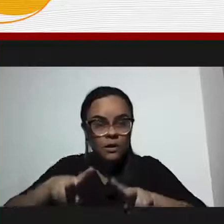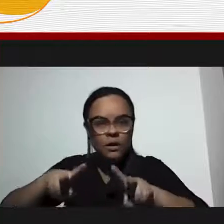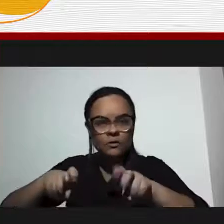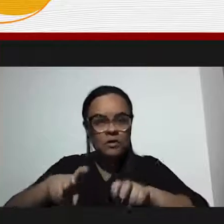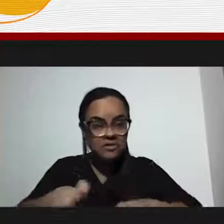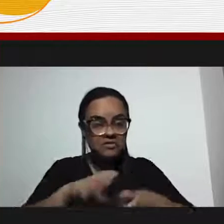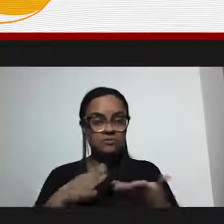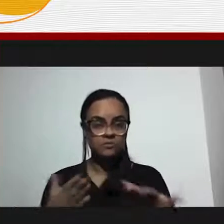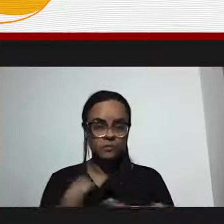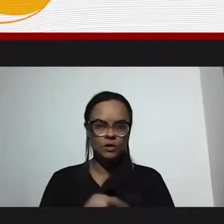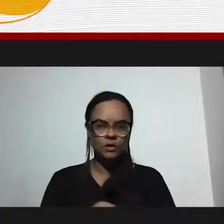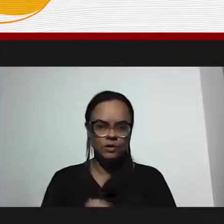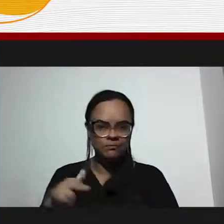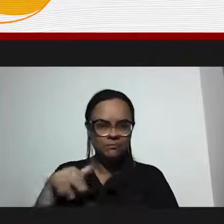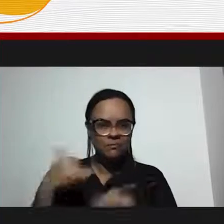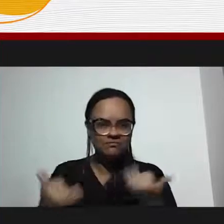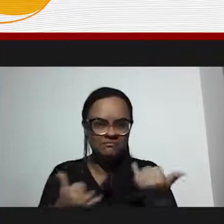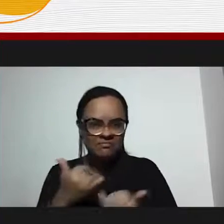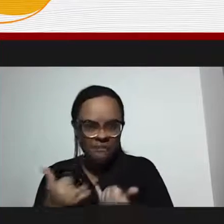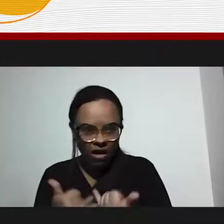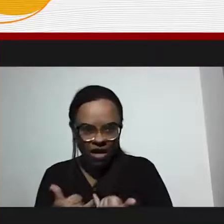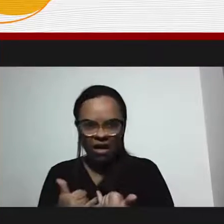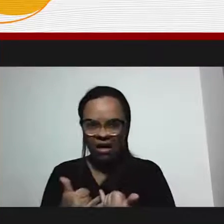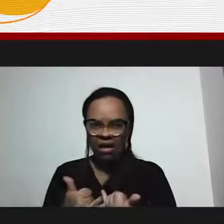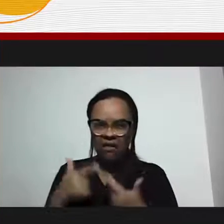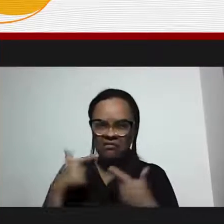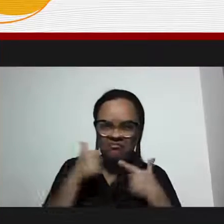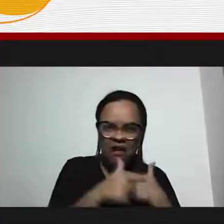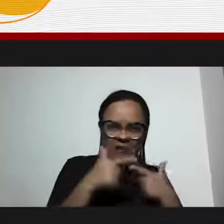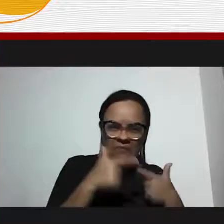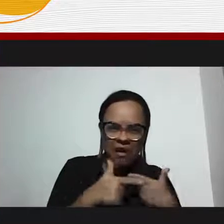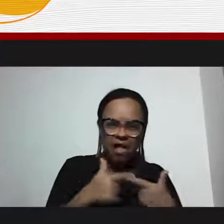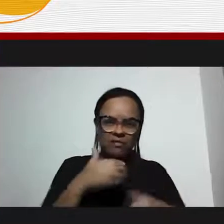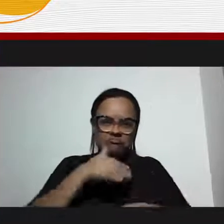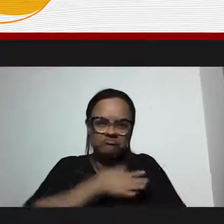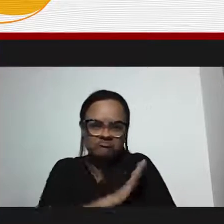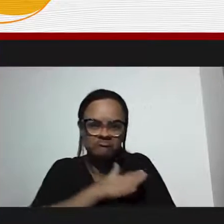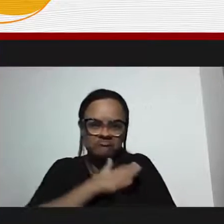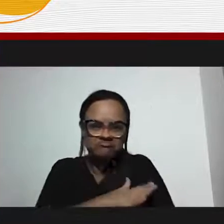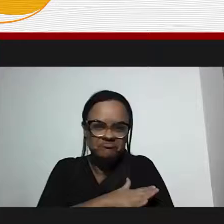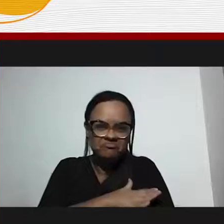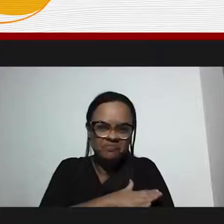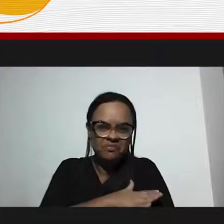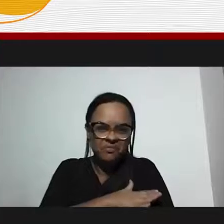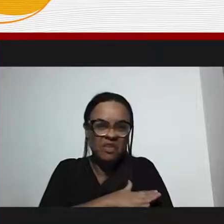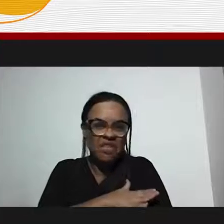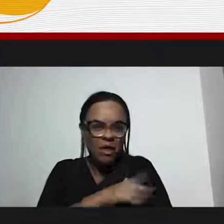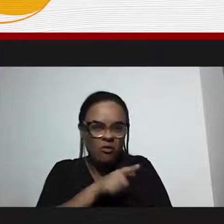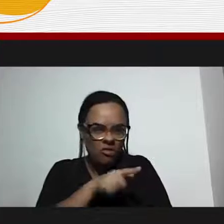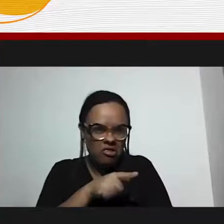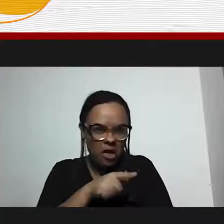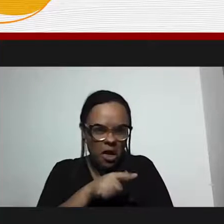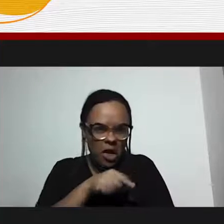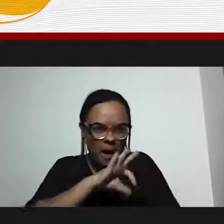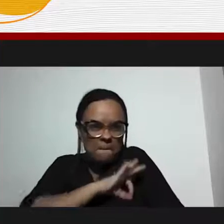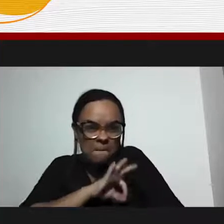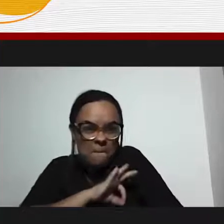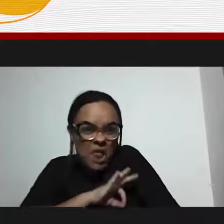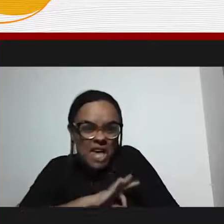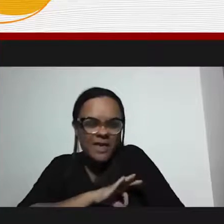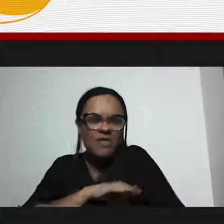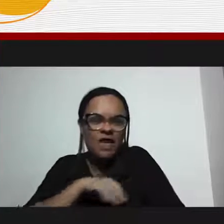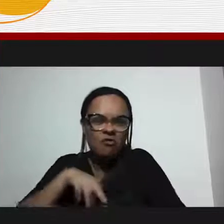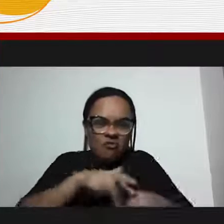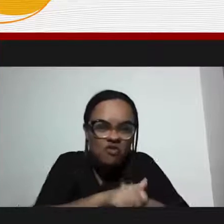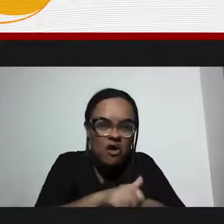treinamento, vinha aquelas brincadeirinhas de preconceito: pô, tá treinando para correr da polícia, isso e aquilo, pô,